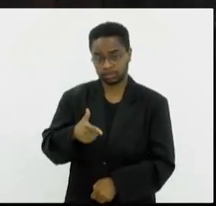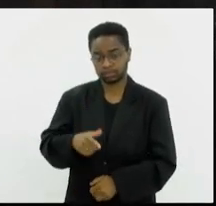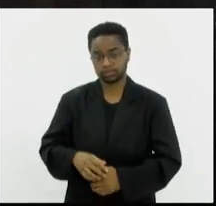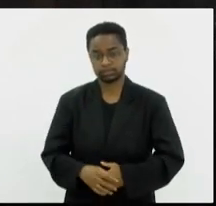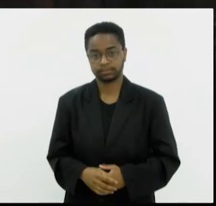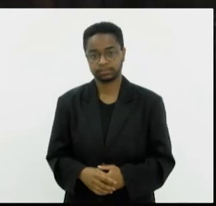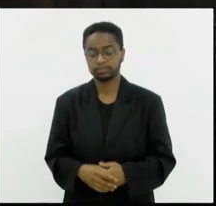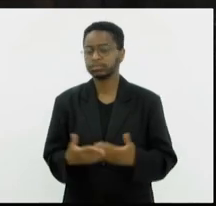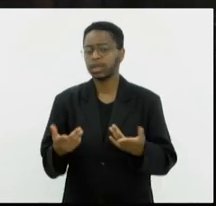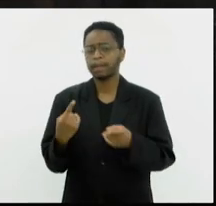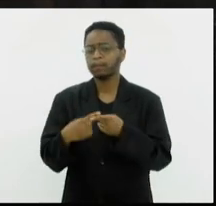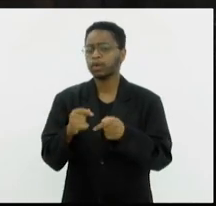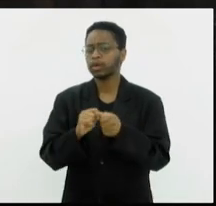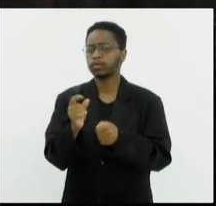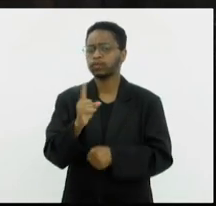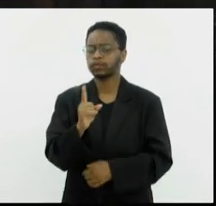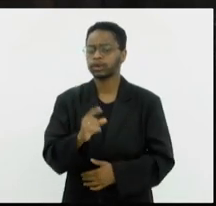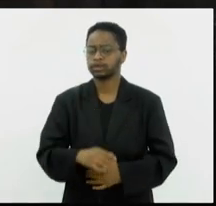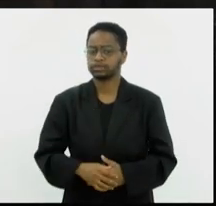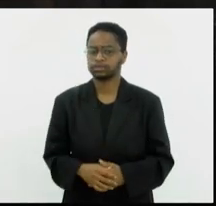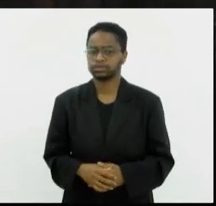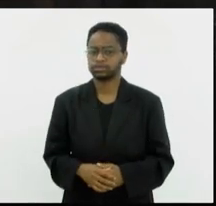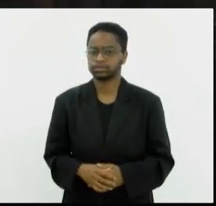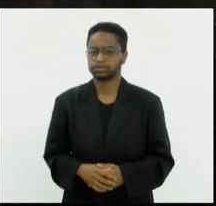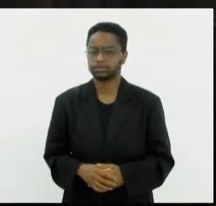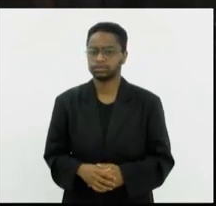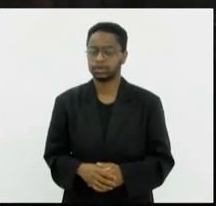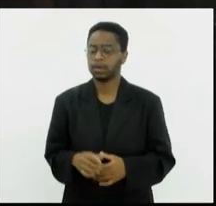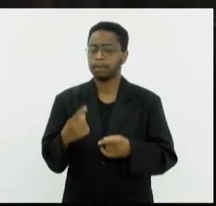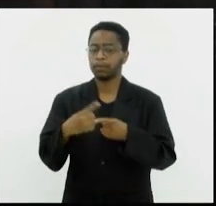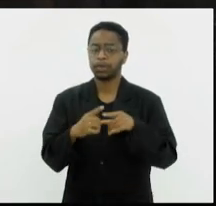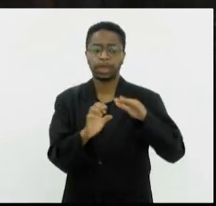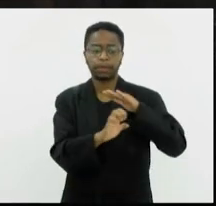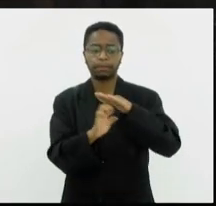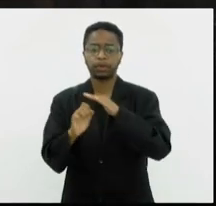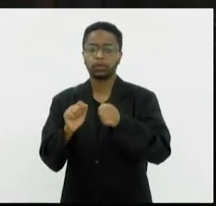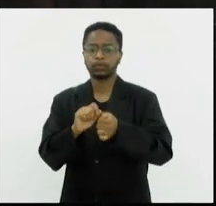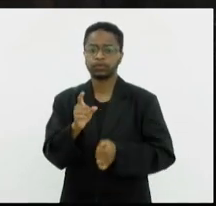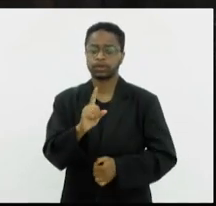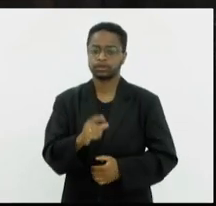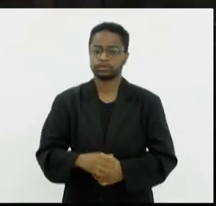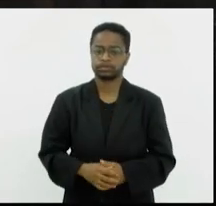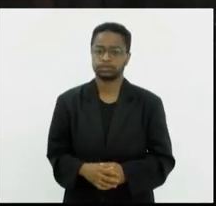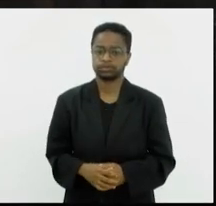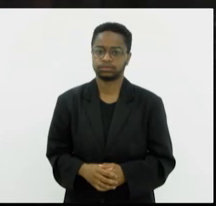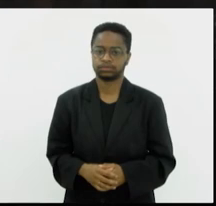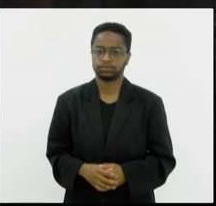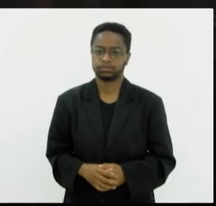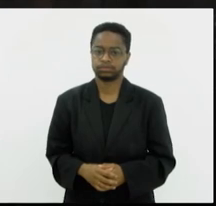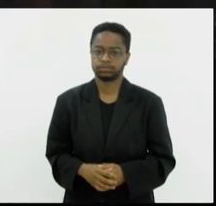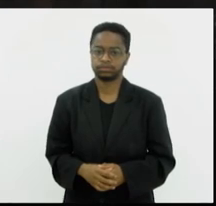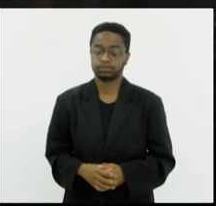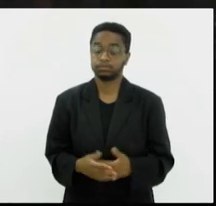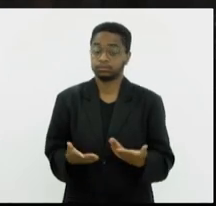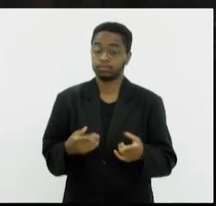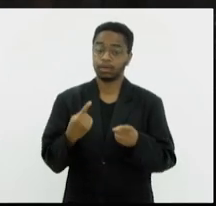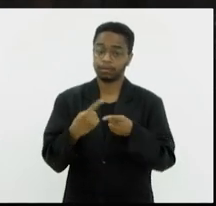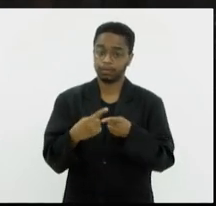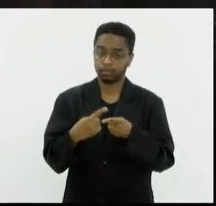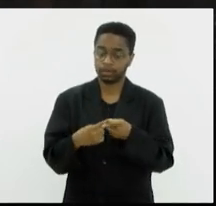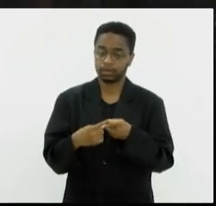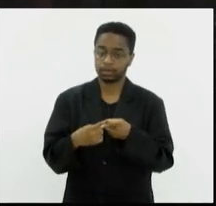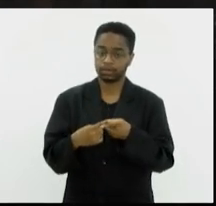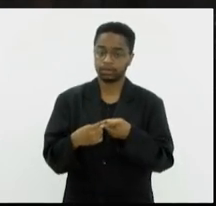e por que não o faz a concessionária as concessionárias não faz porque quem